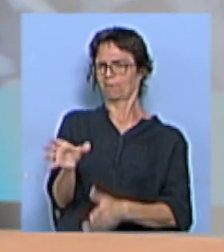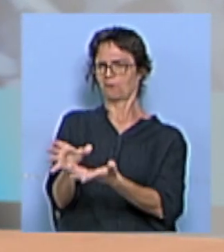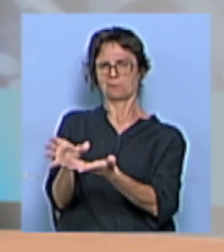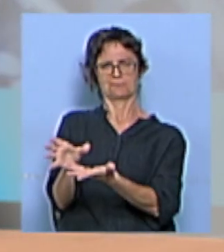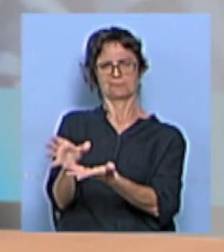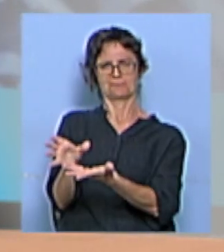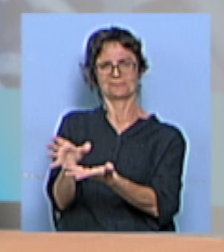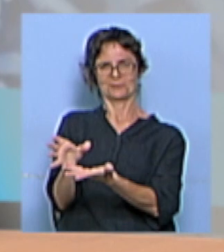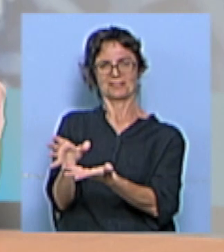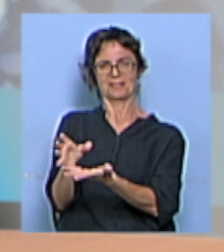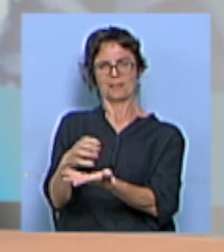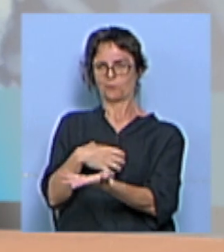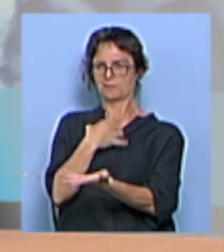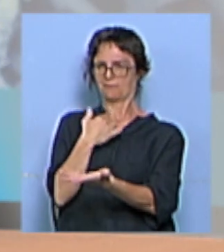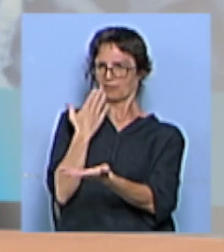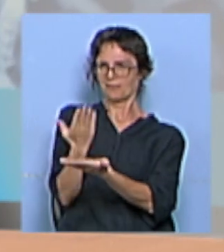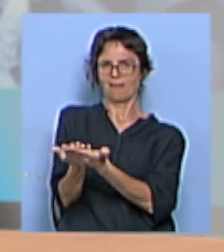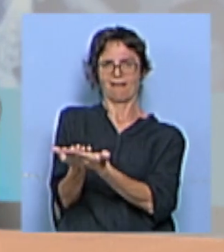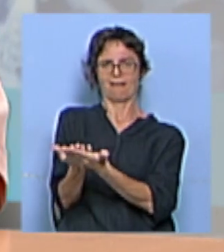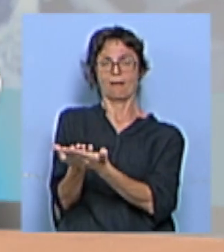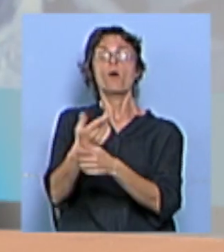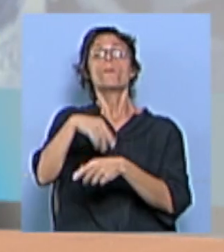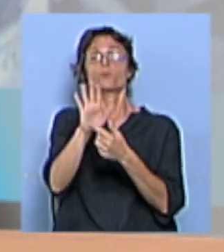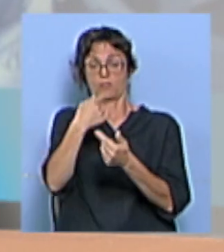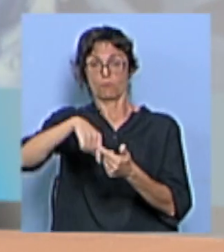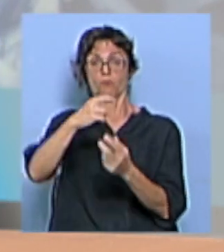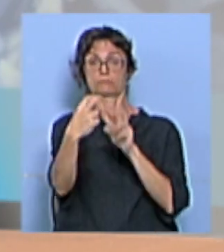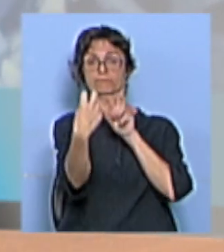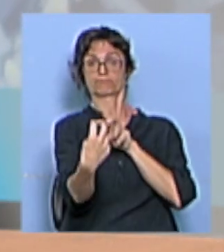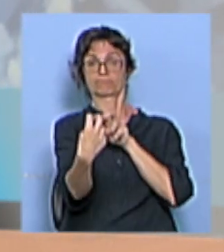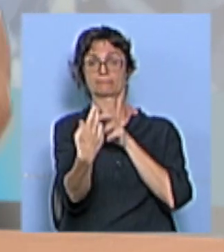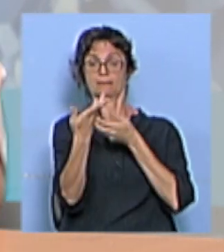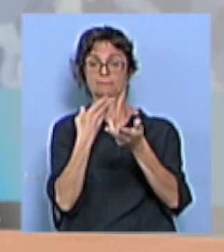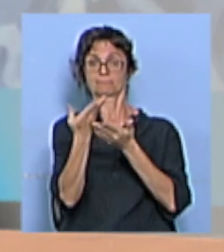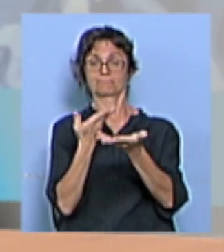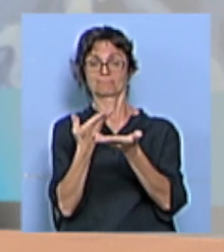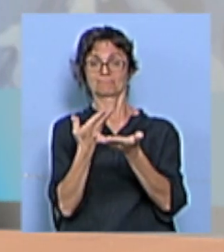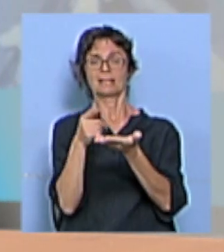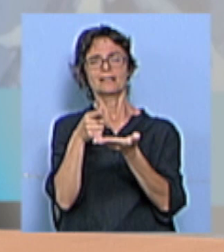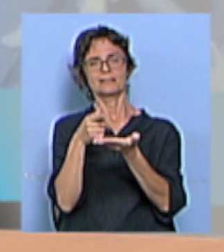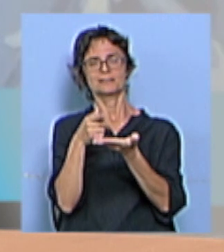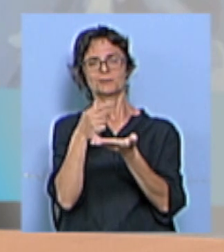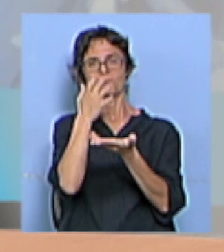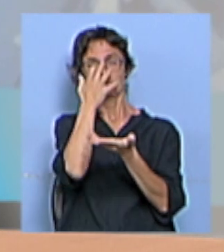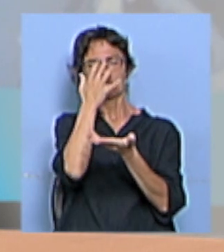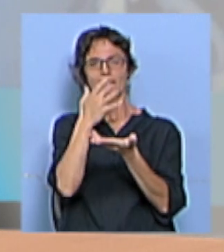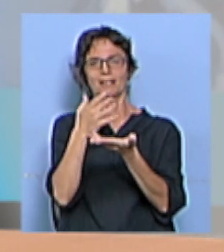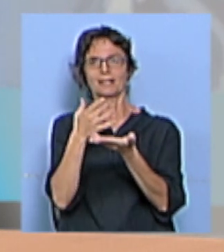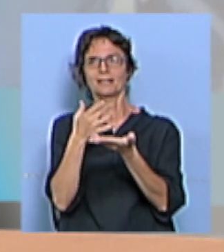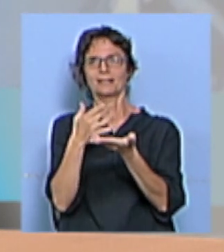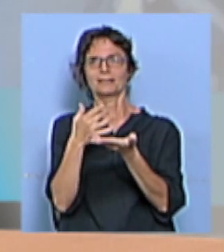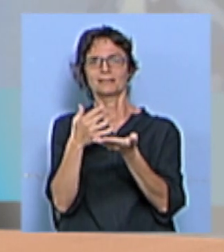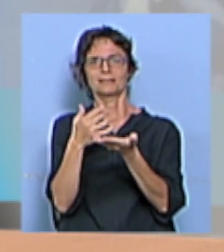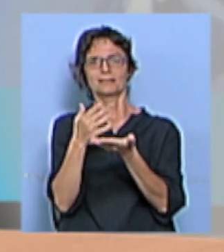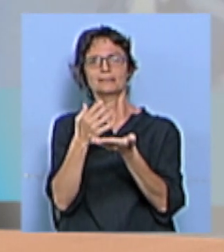exemplo, o sentido que atribuímos a esta ação agora aqui, devemos enquadrá-lo num sentido muito mais amplo. Mas esse sentido mais amplo não